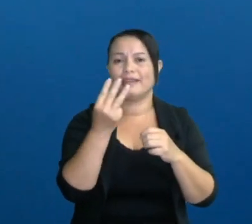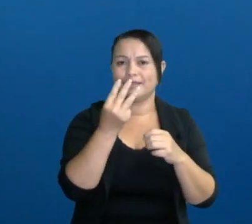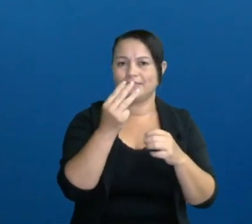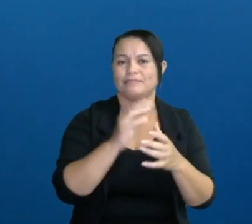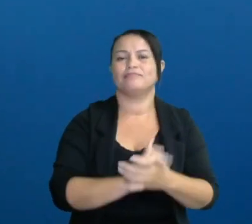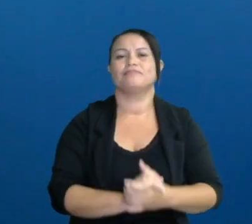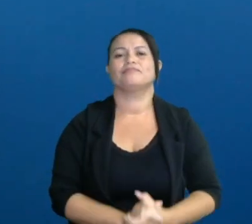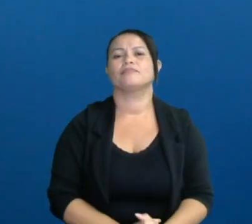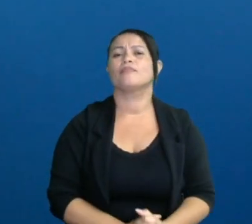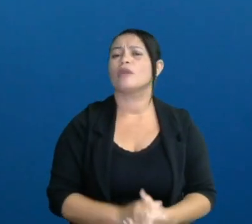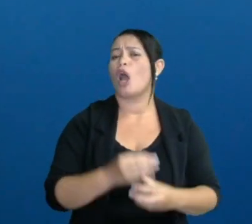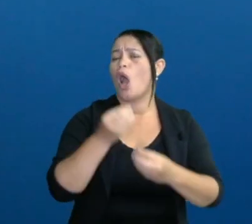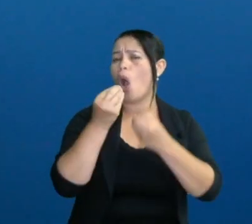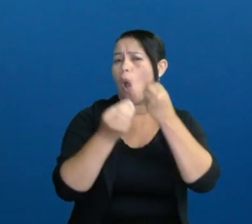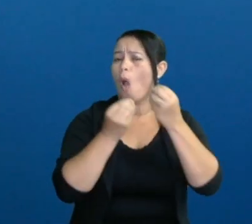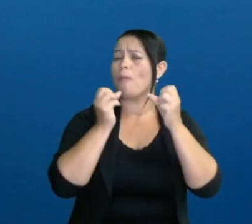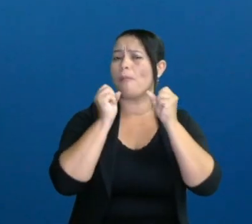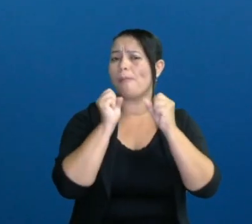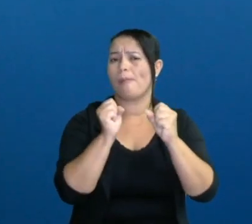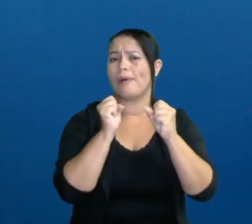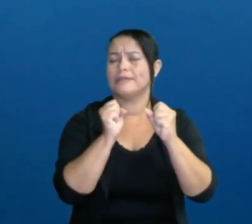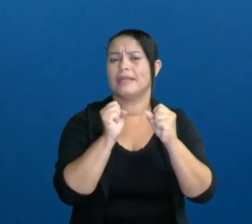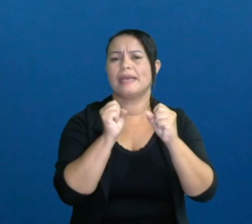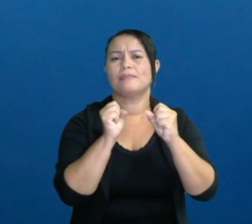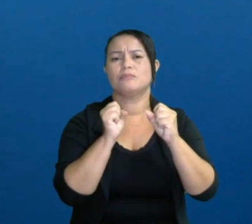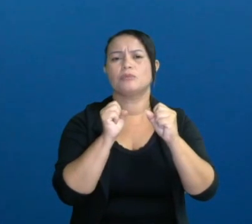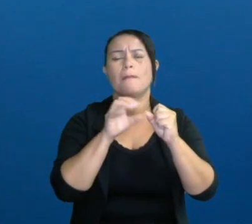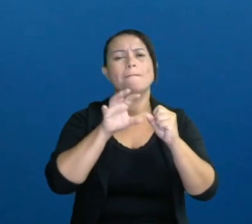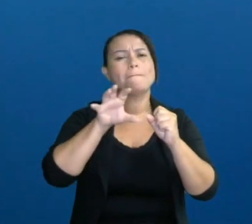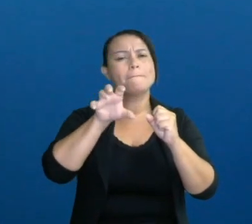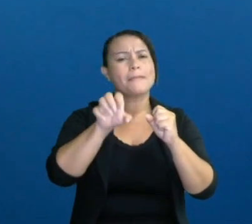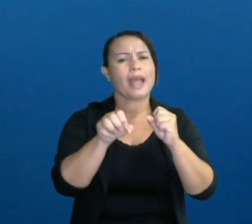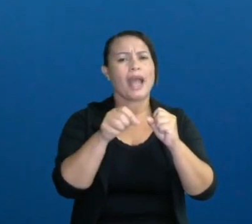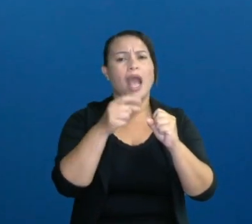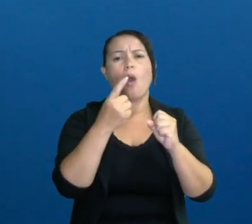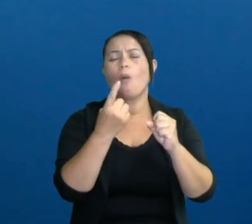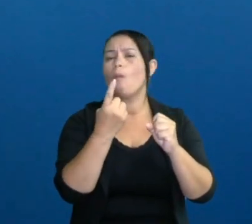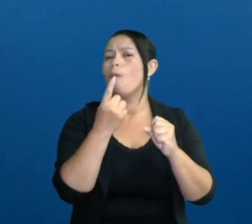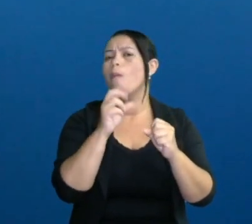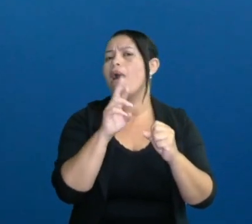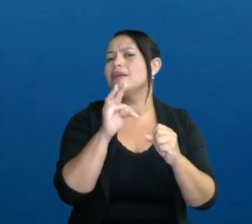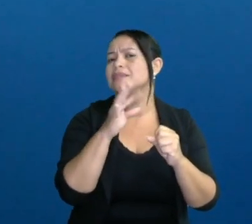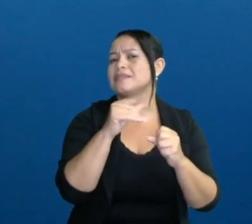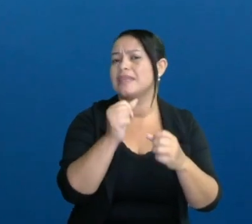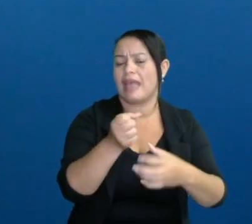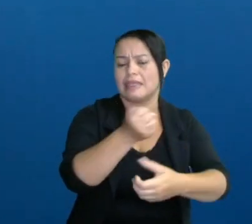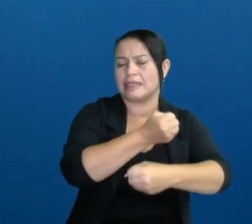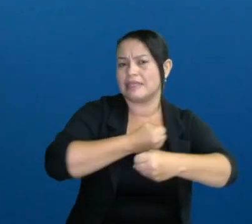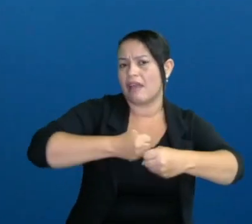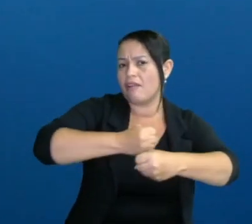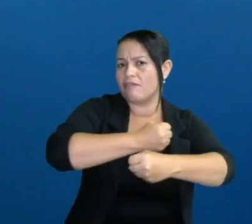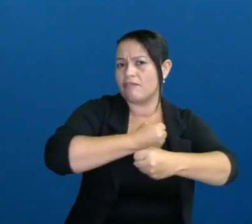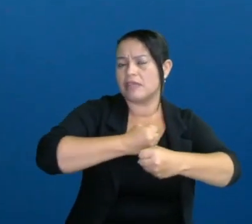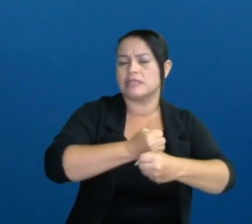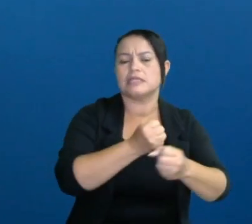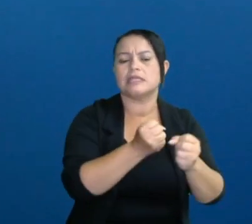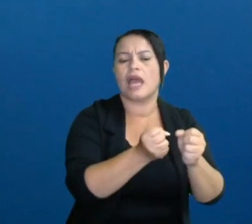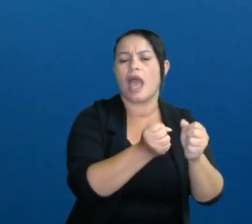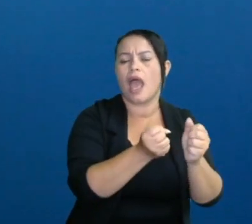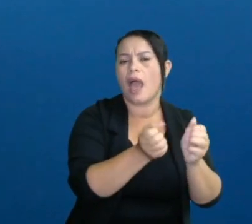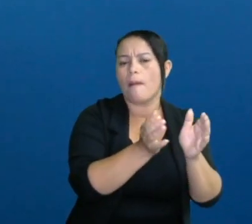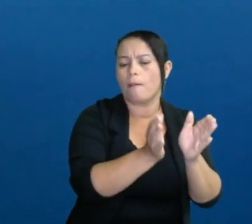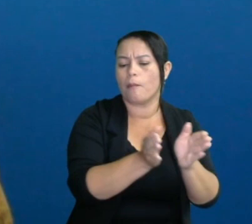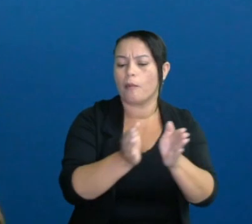receitas. Como a gente pode pegar uma receita e fazer a proporção para